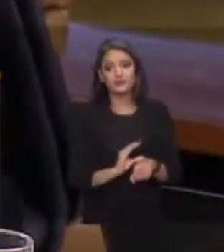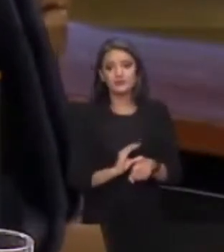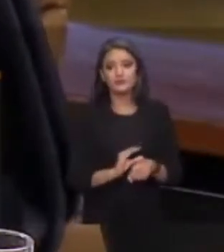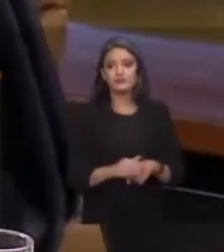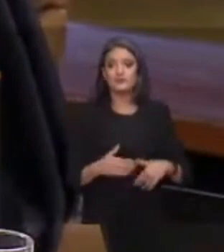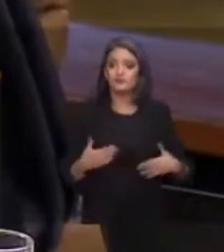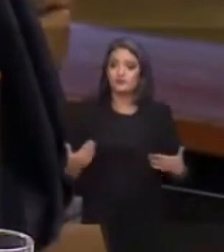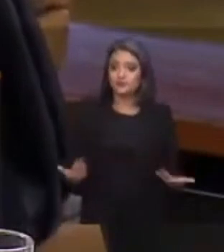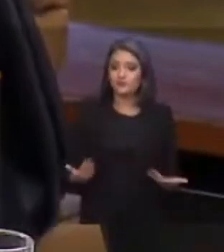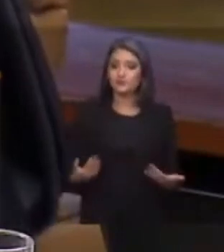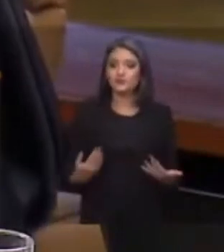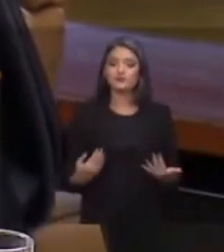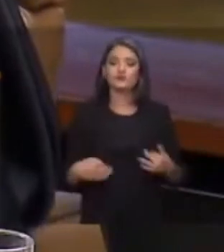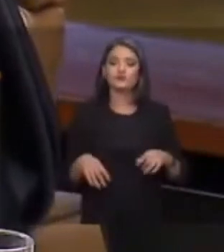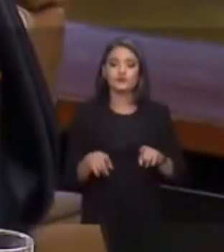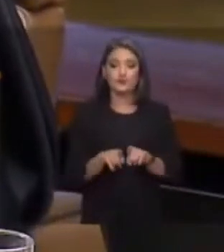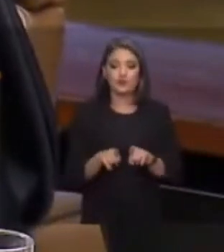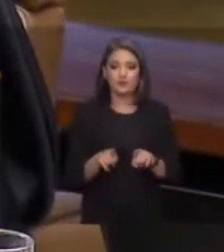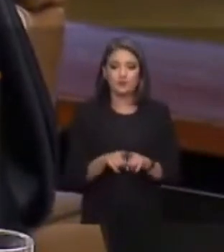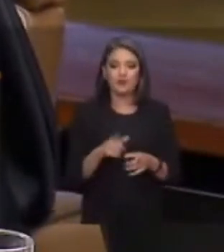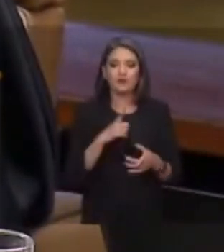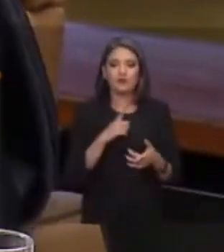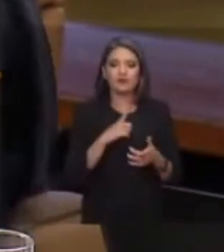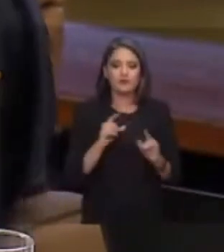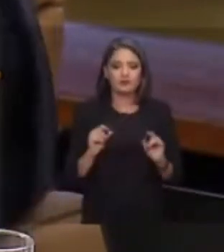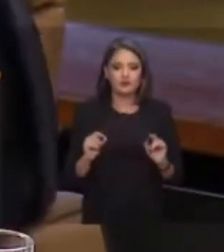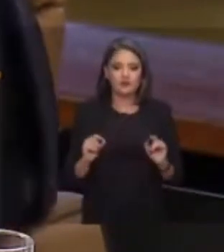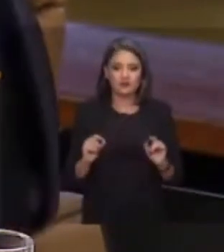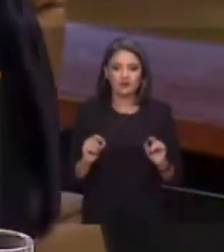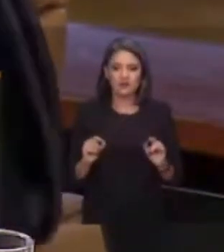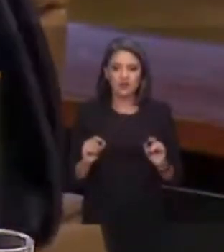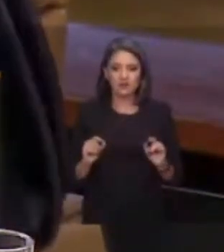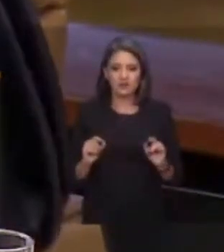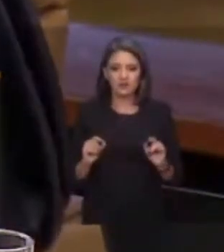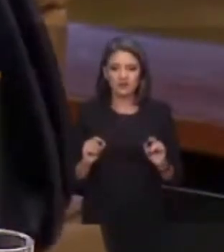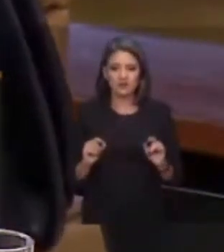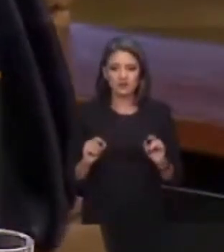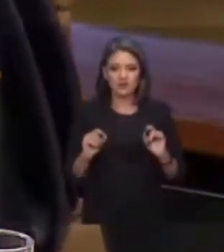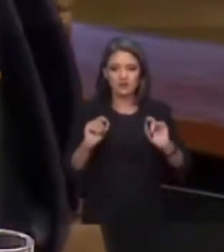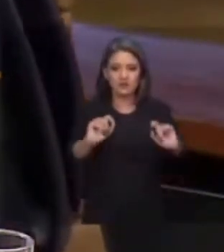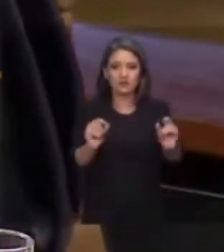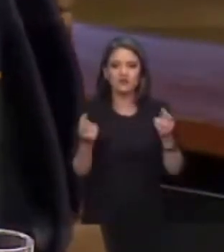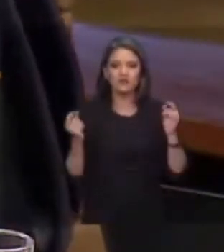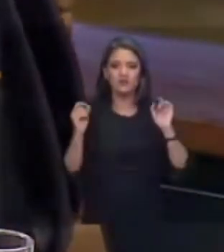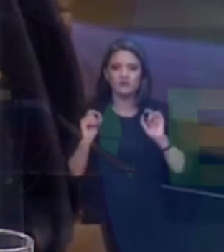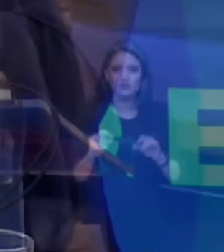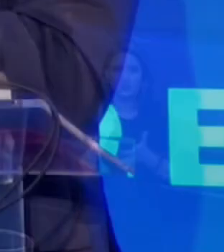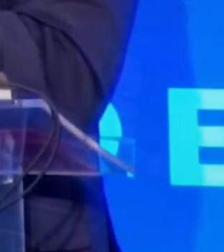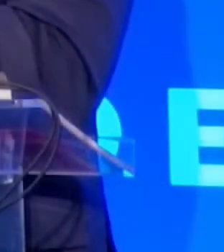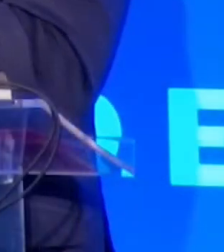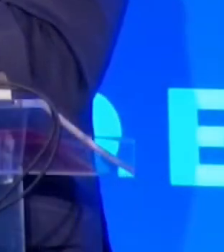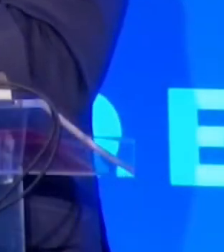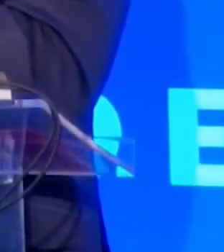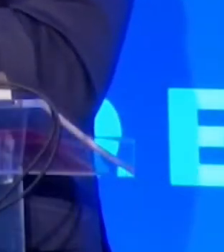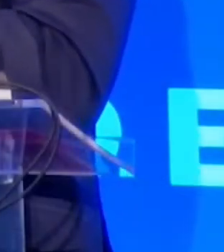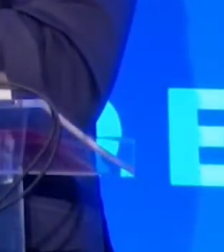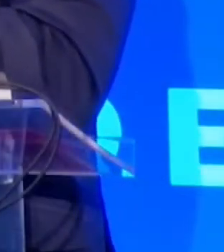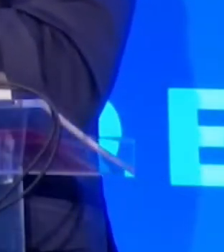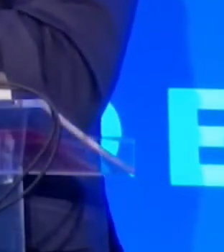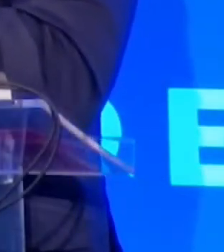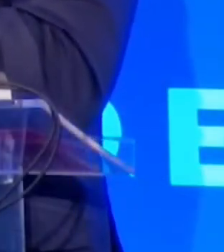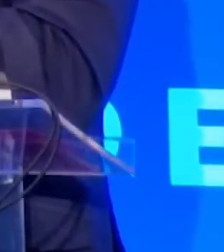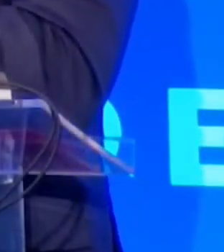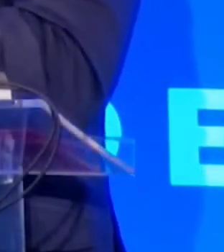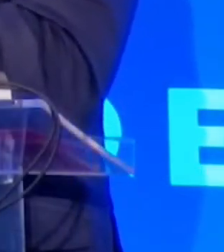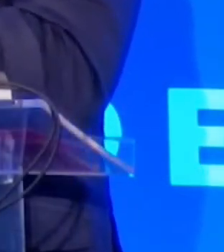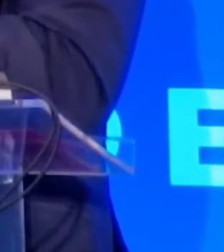das minhas costas. Temos compromisso com a vida dos policiais, declarou o governador do Rio. Então, ao comentar as ações do